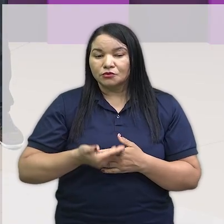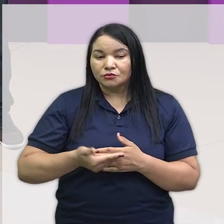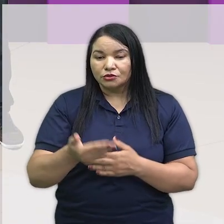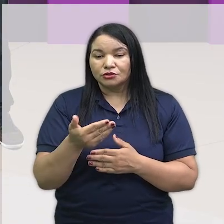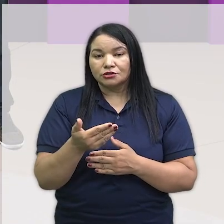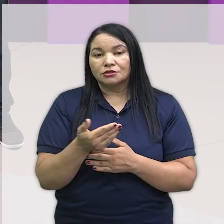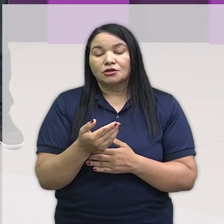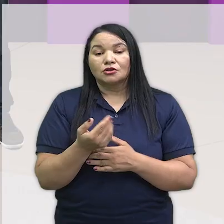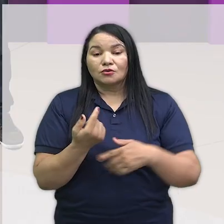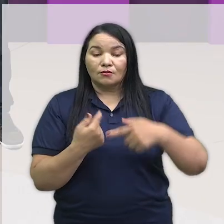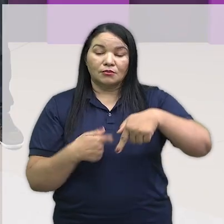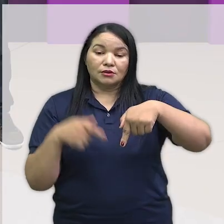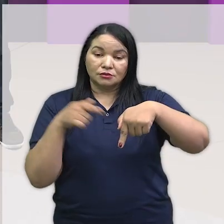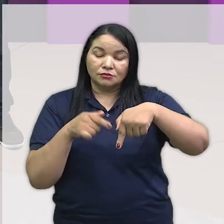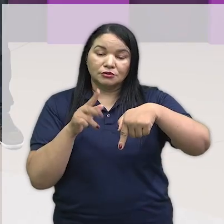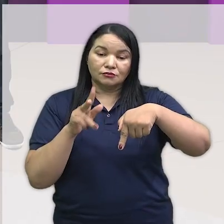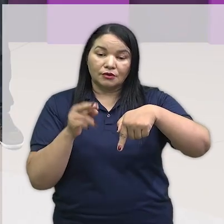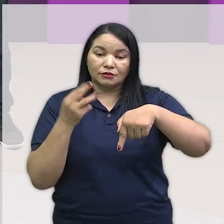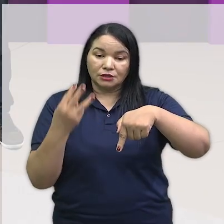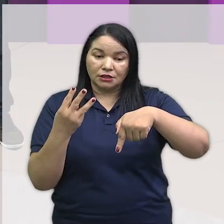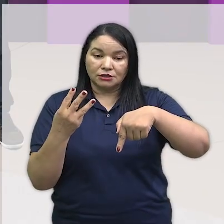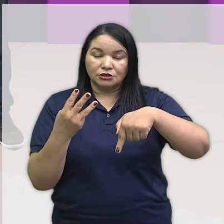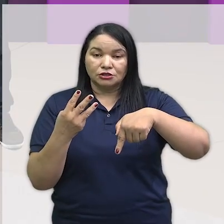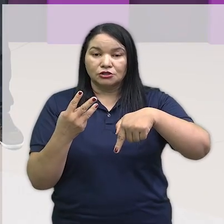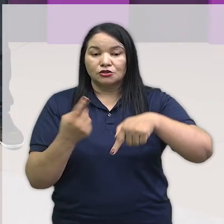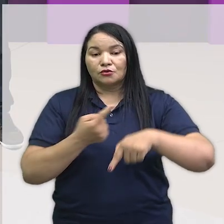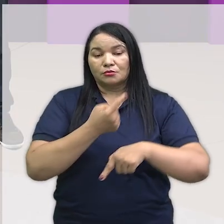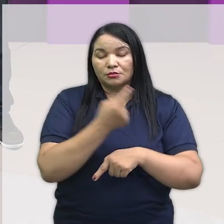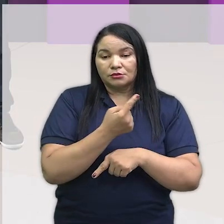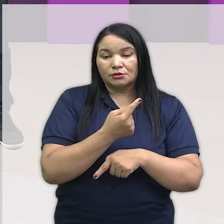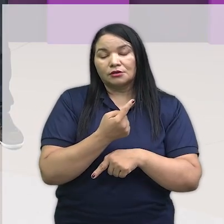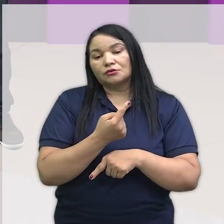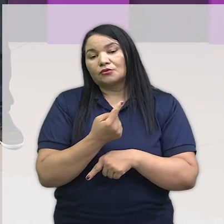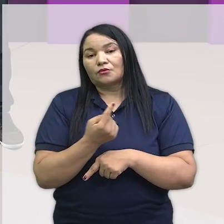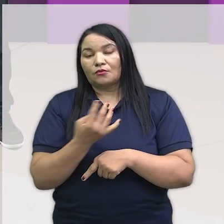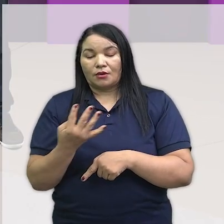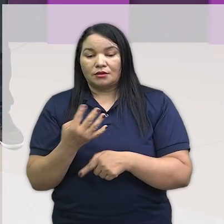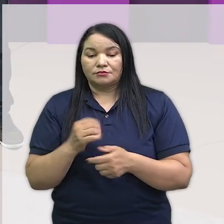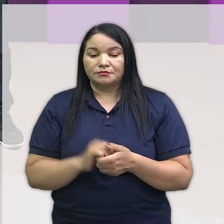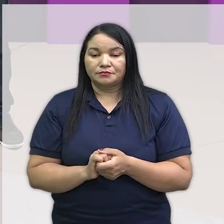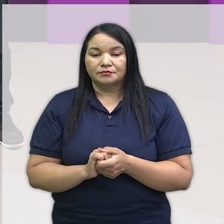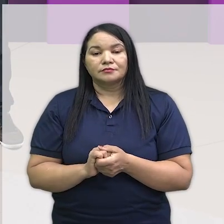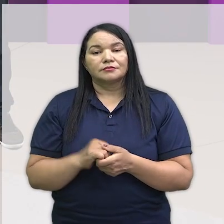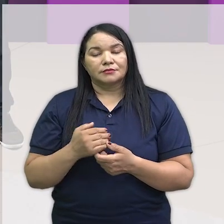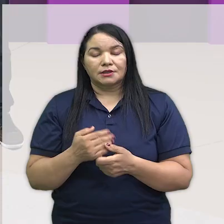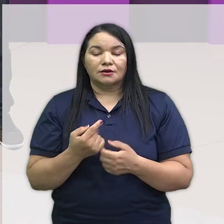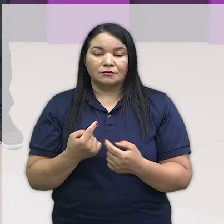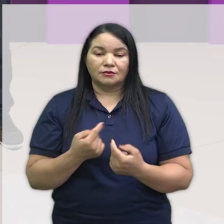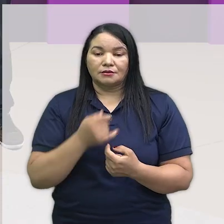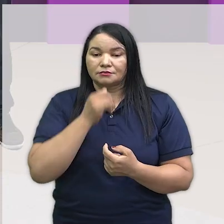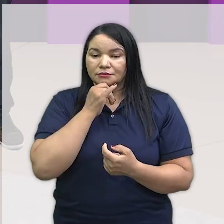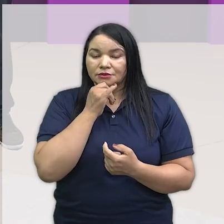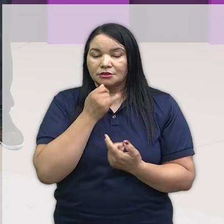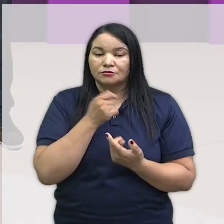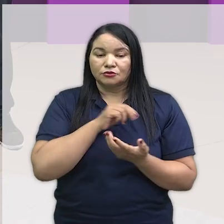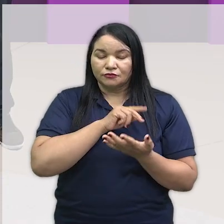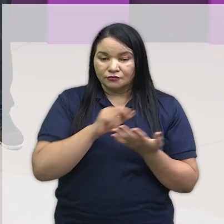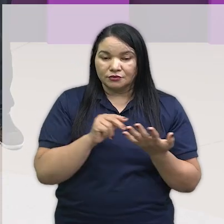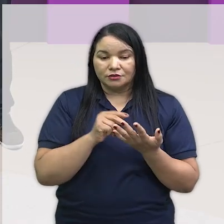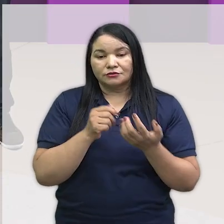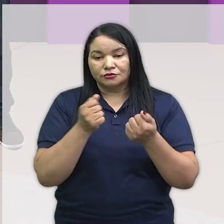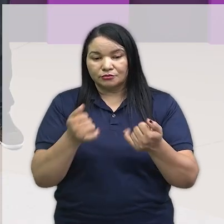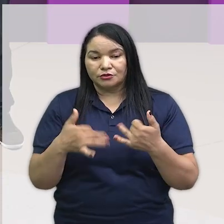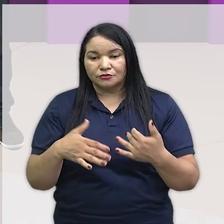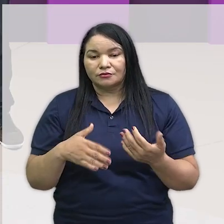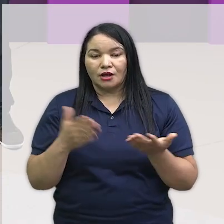de uma razão igual a 3 e o primeiro elemento igual a 4. Né? Foram um dos exemplos que nós vimos aqui da aplicação do termo geral de